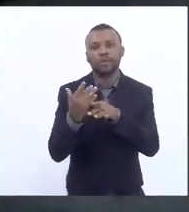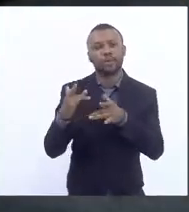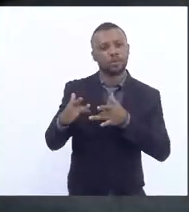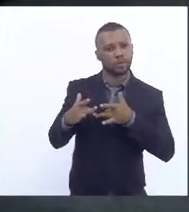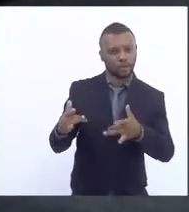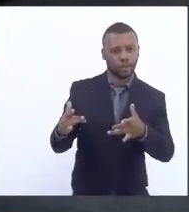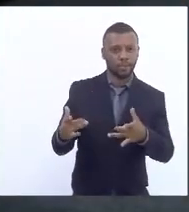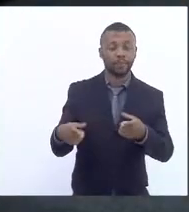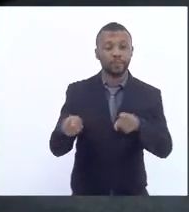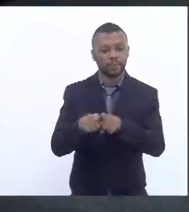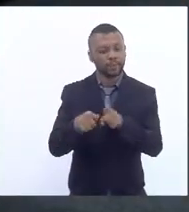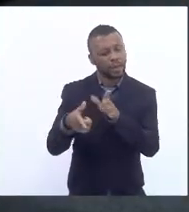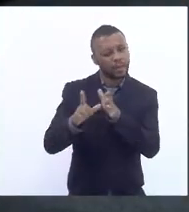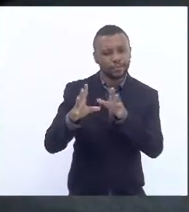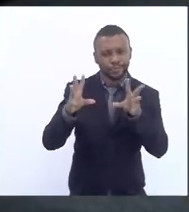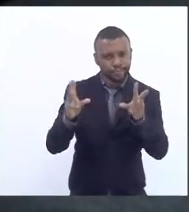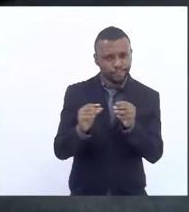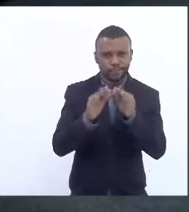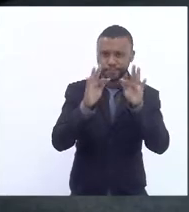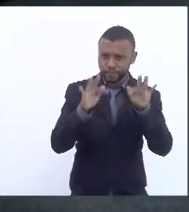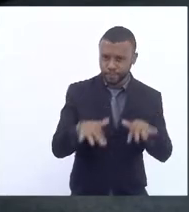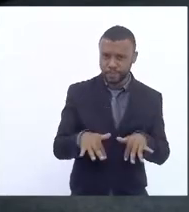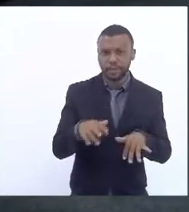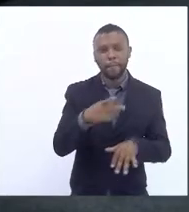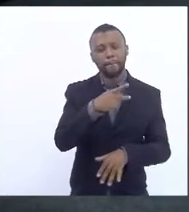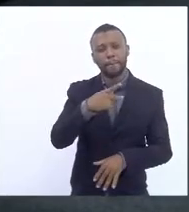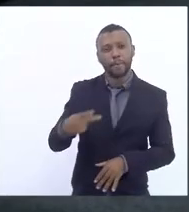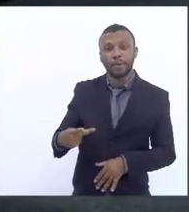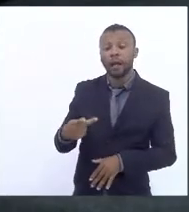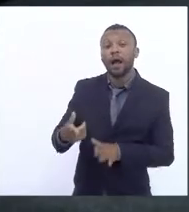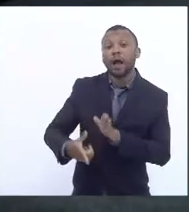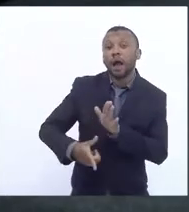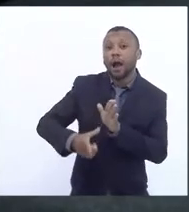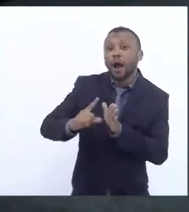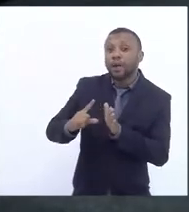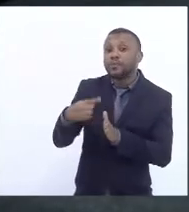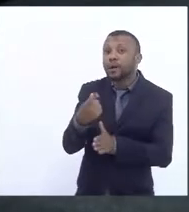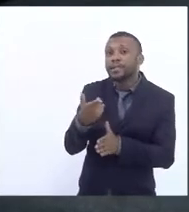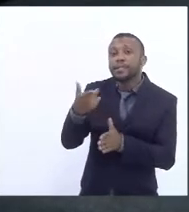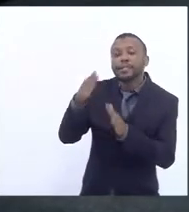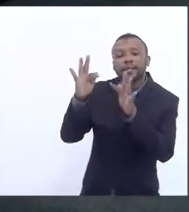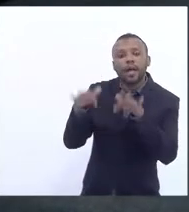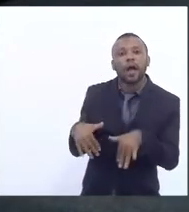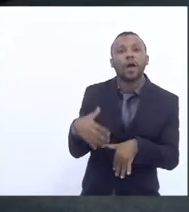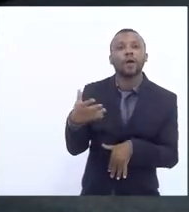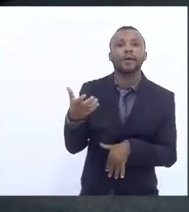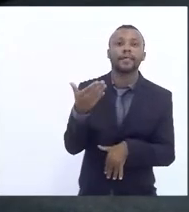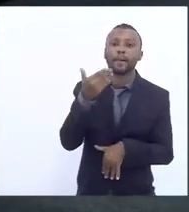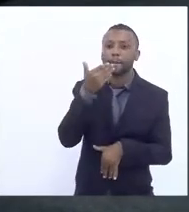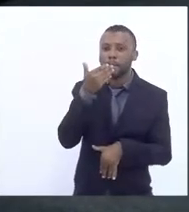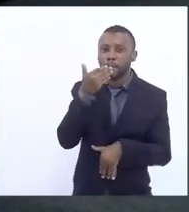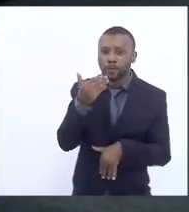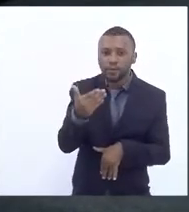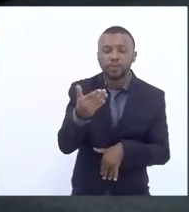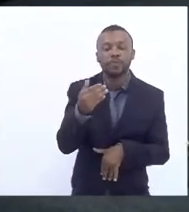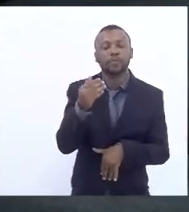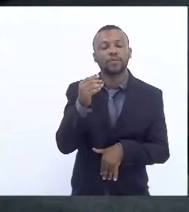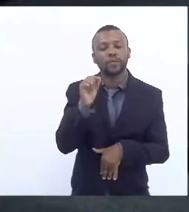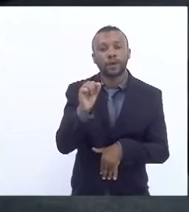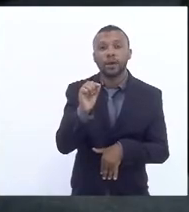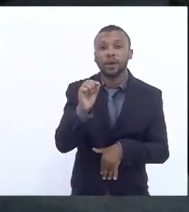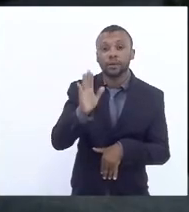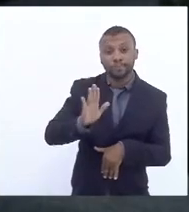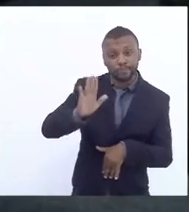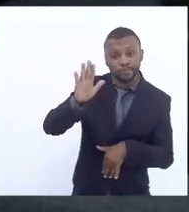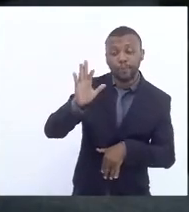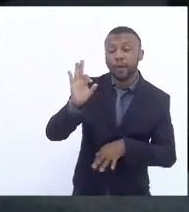antes de encerrar, senhor presidente, antes de encerrar, eu gostaria de fazer, antes de encerrar a sessão, uma questão de ordem